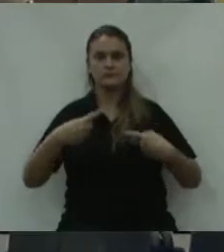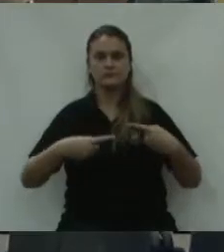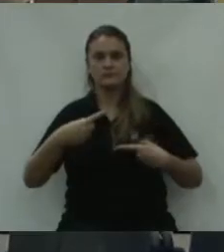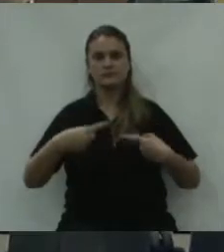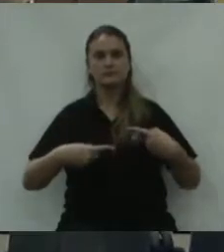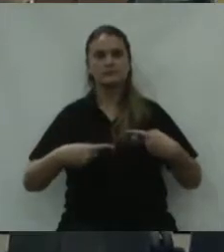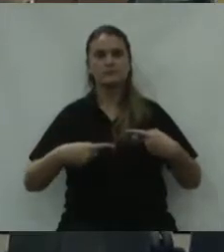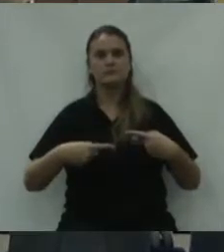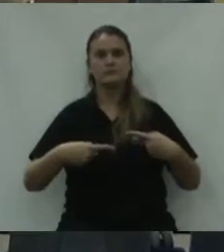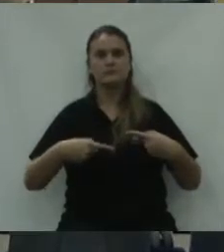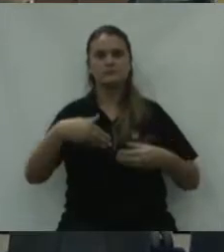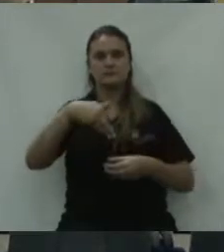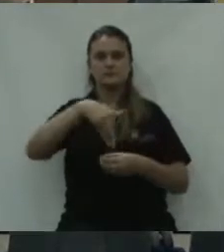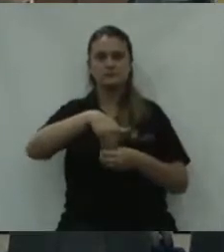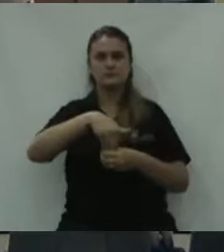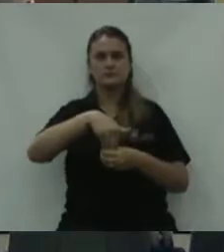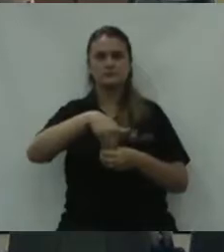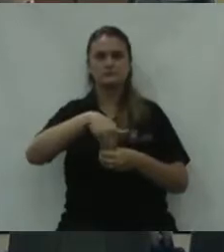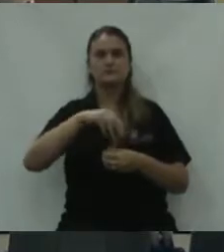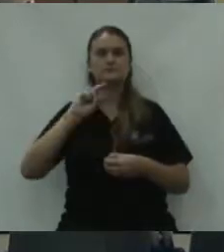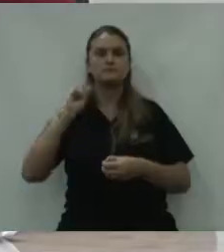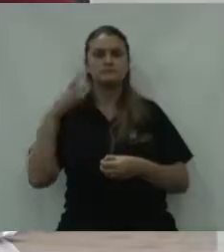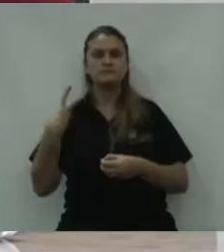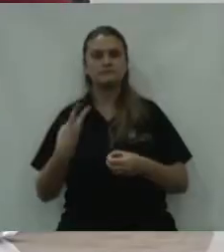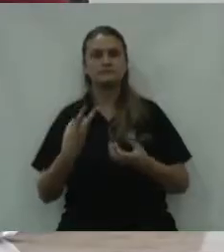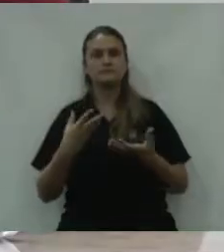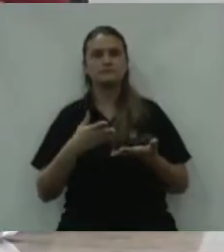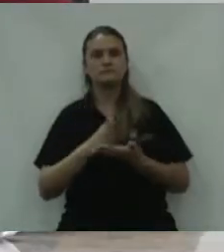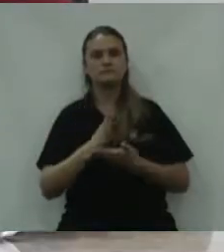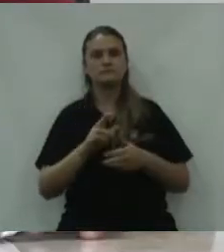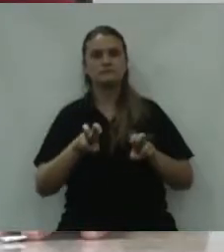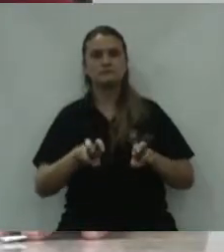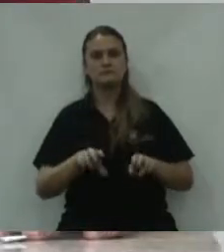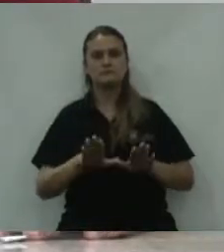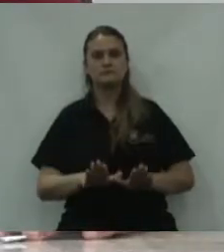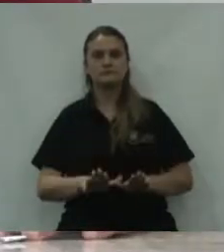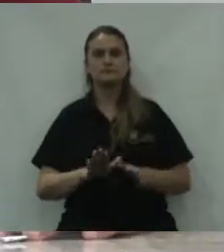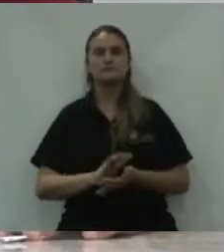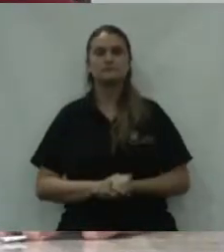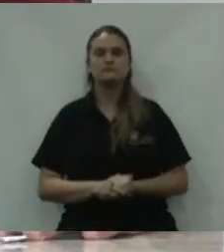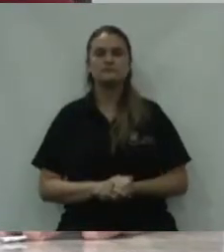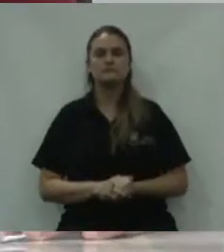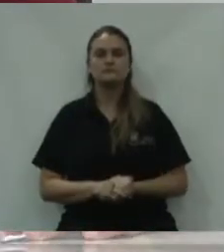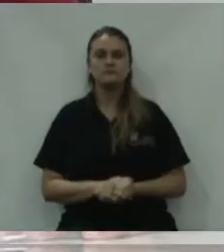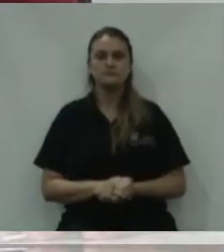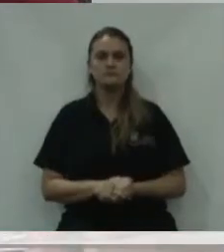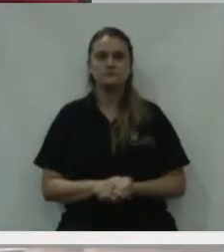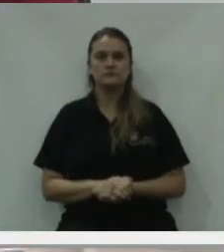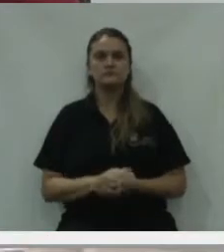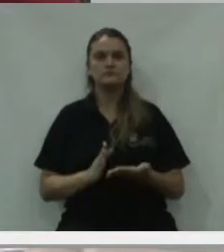Em discussão. Em votação, os vereadores que aprovam permaneçam como estão.